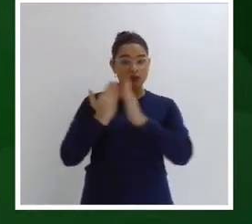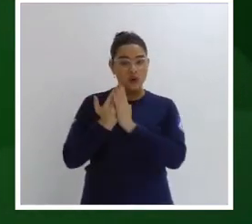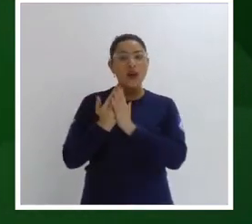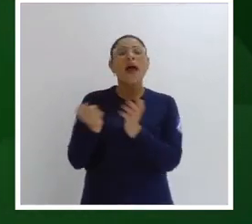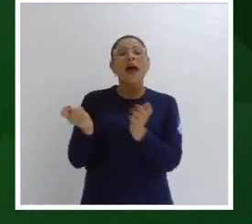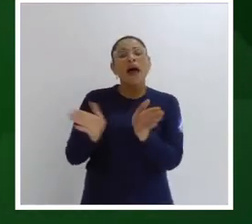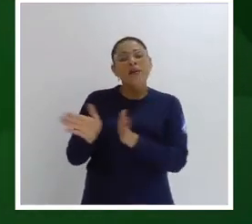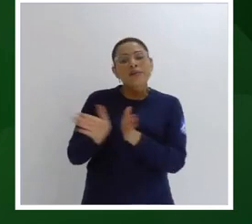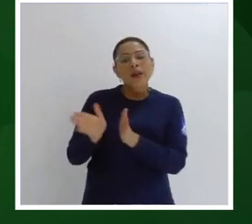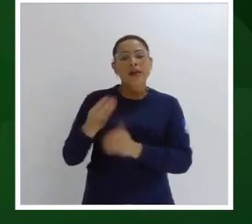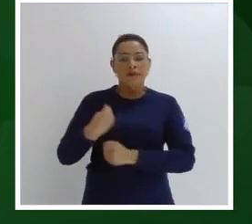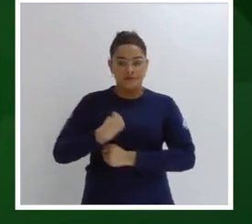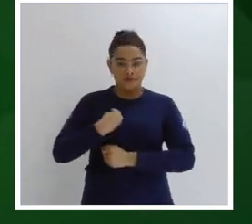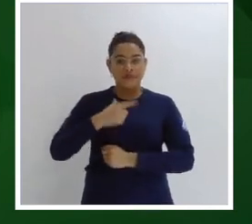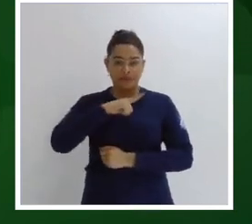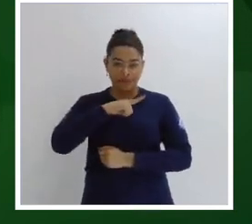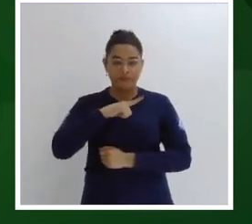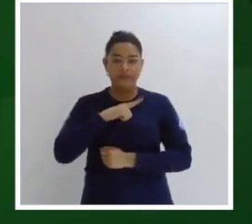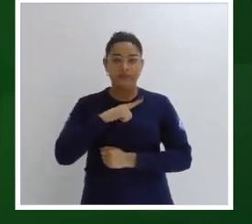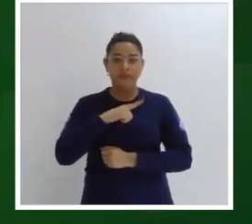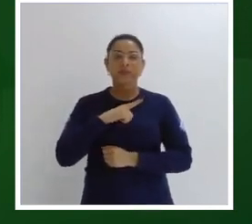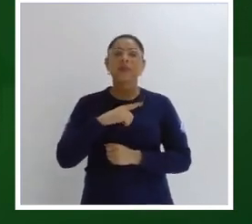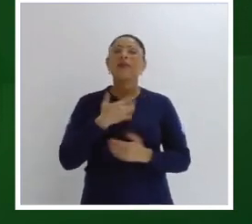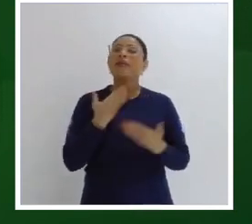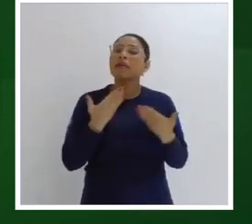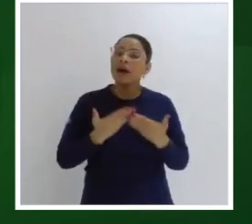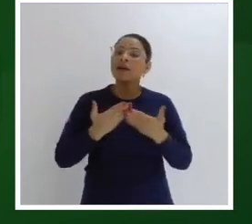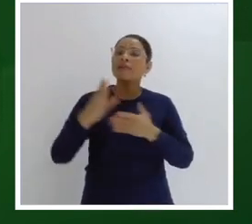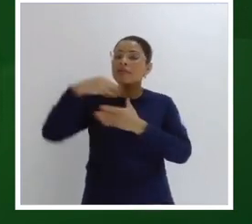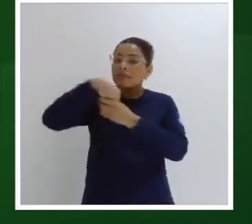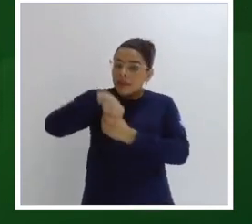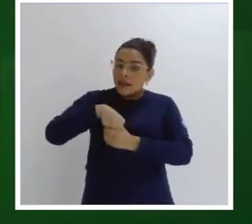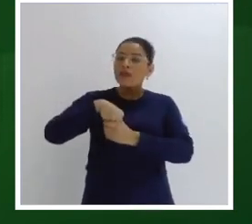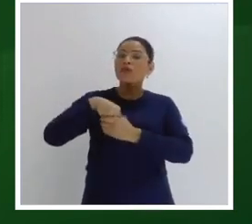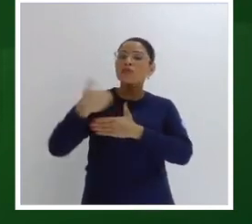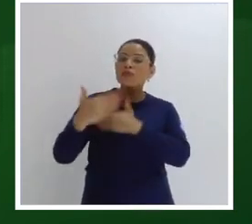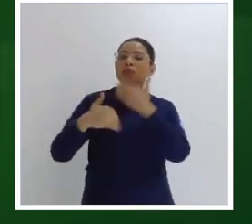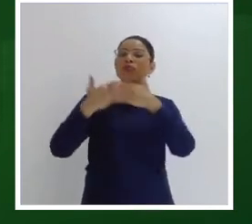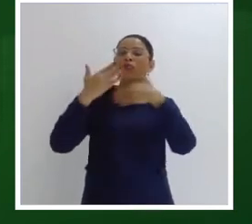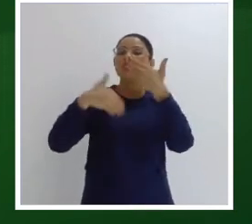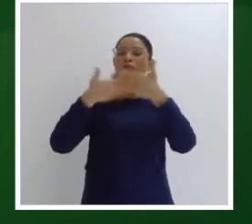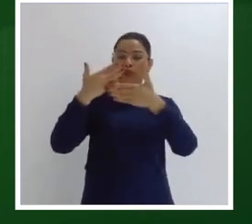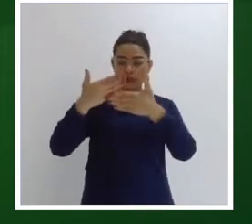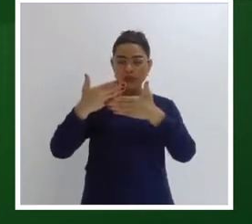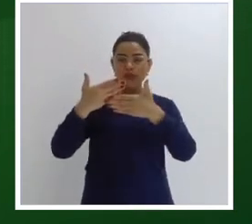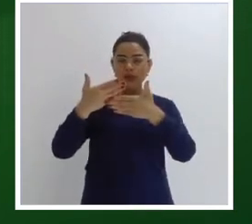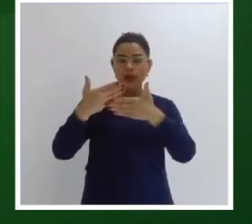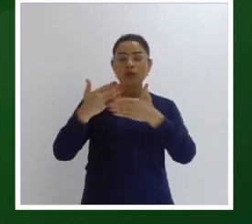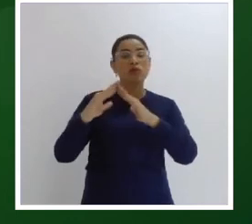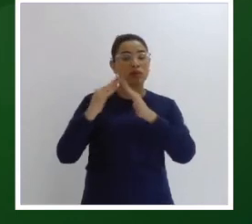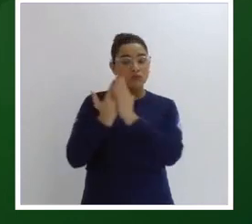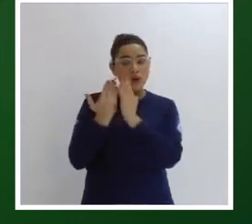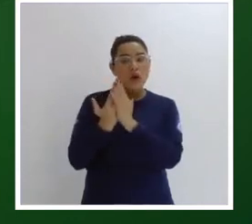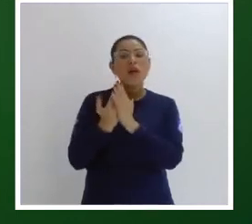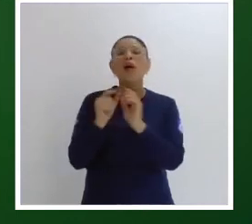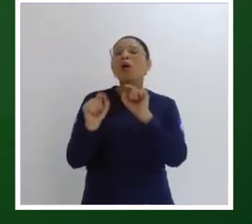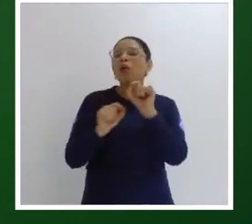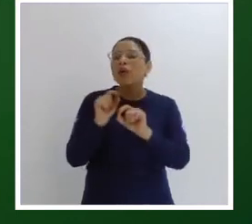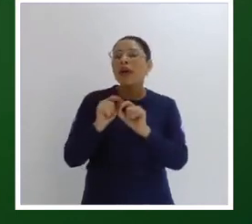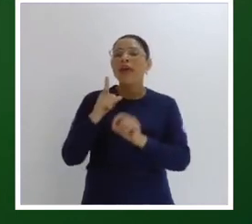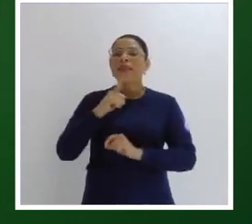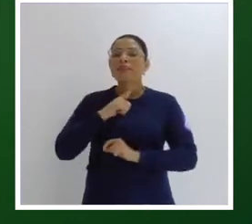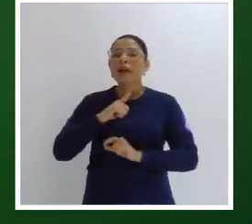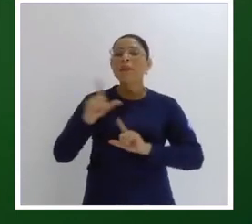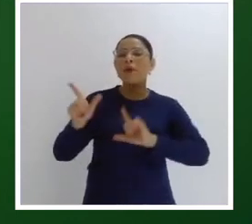tem acessibilidade E aí dentro deste processo de implementar acessibilidade dentro da escola a gente conta com o programa